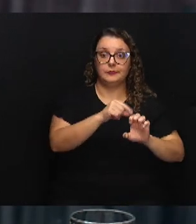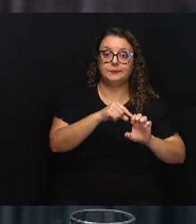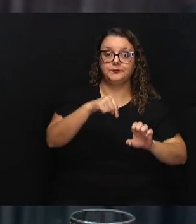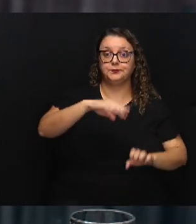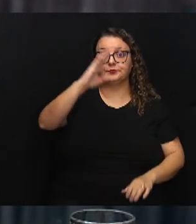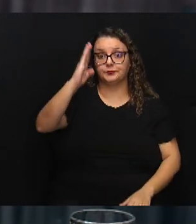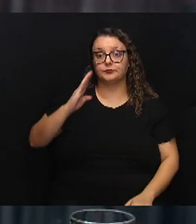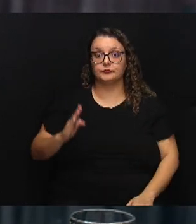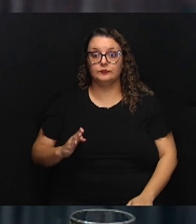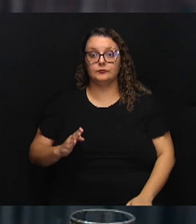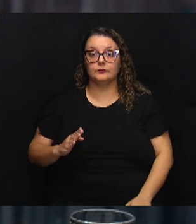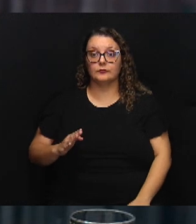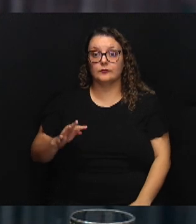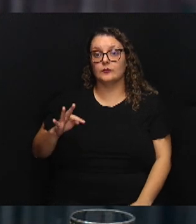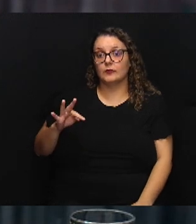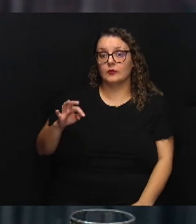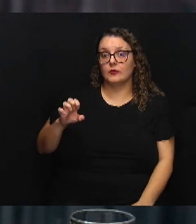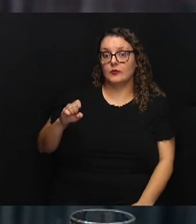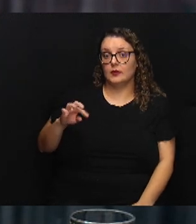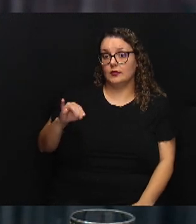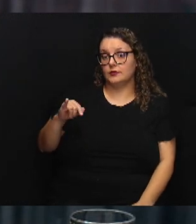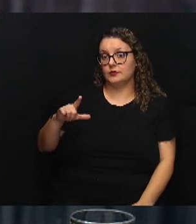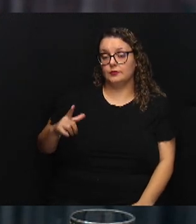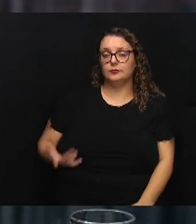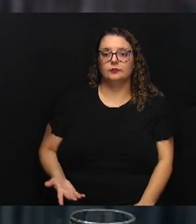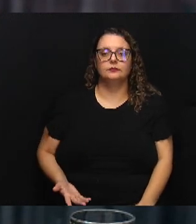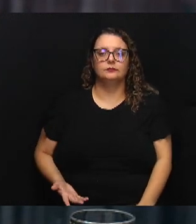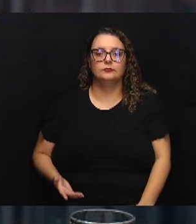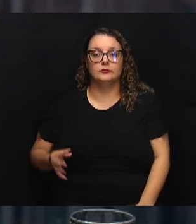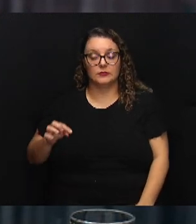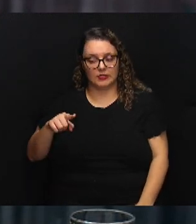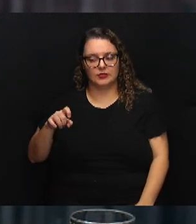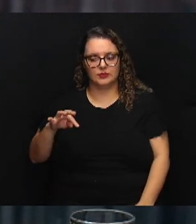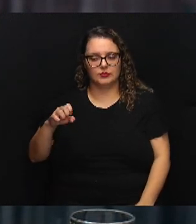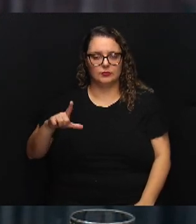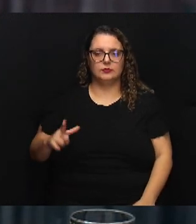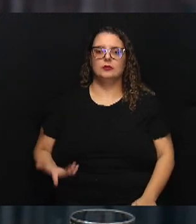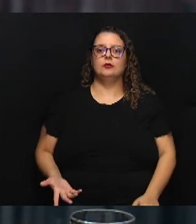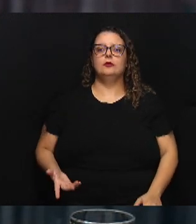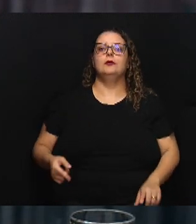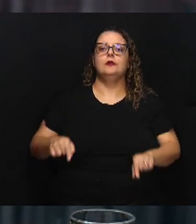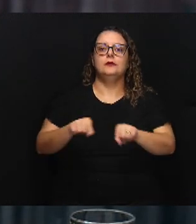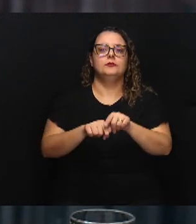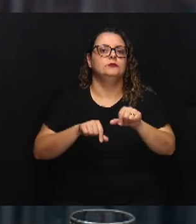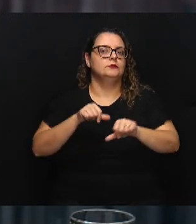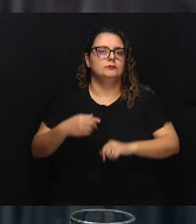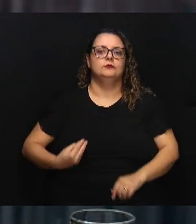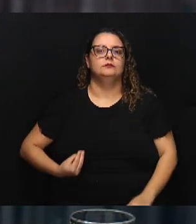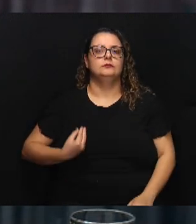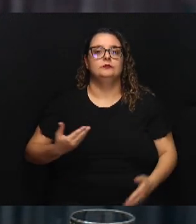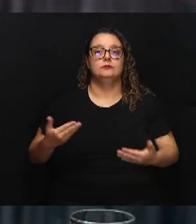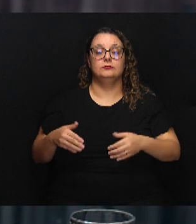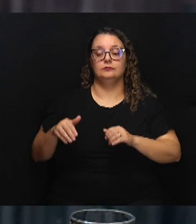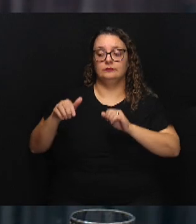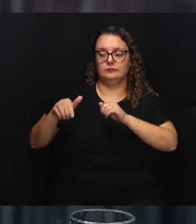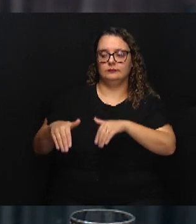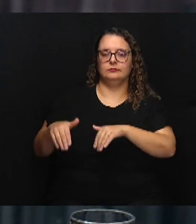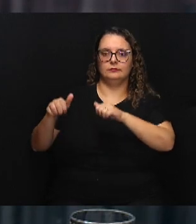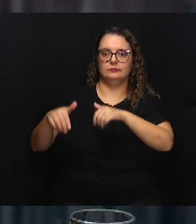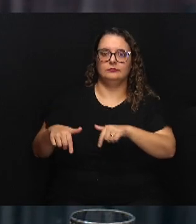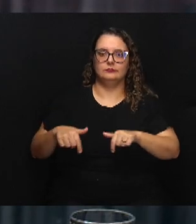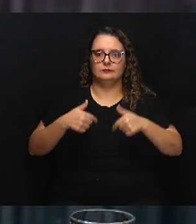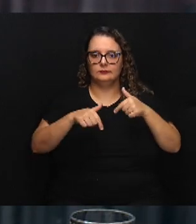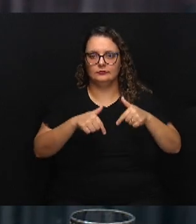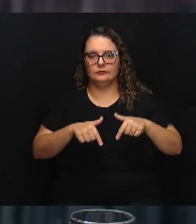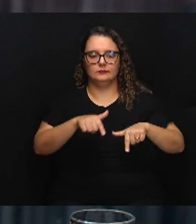no ramo têxtil, e assim, eles mudaram totalmente a vida deles, né? Hoje eles estão na Austrália, né? Ele trabalha com a parte